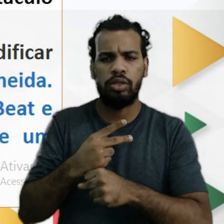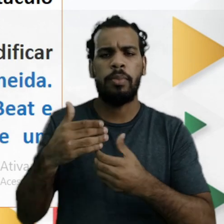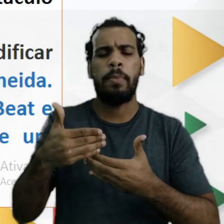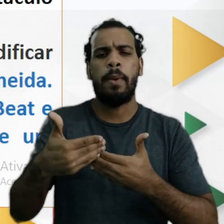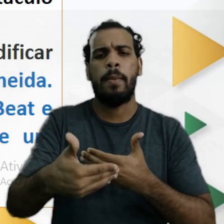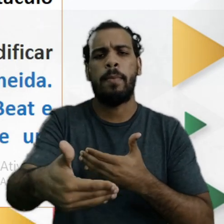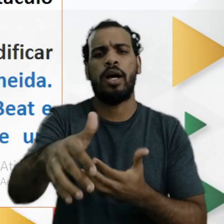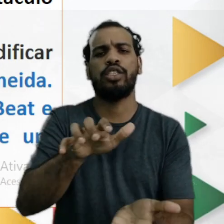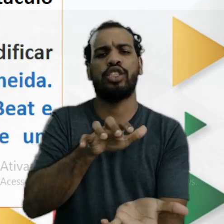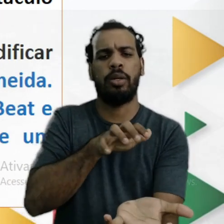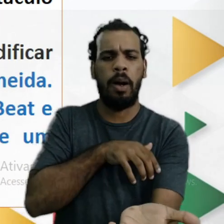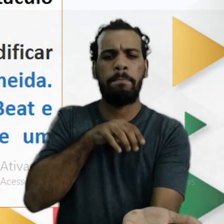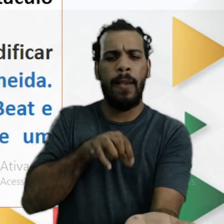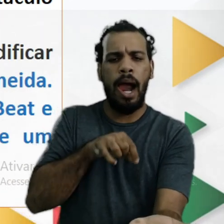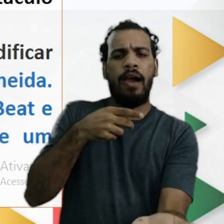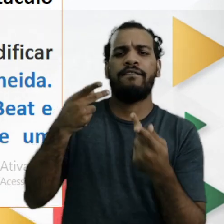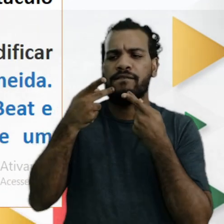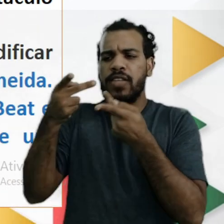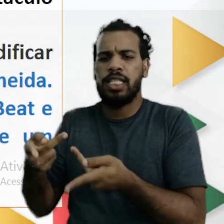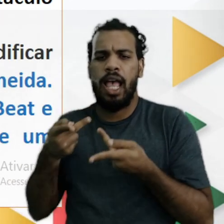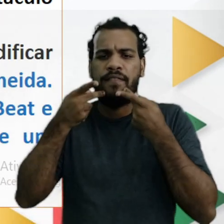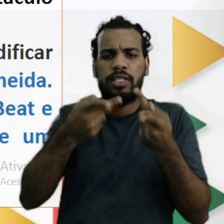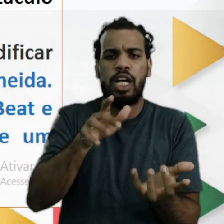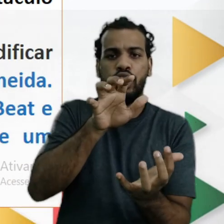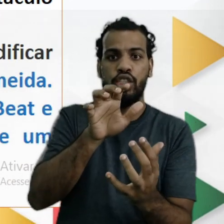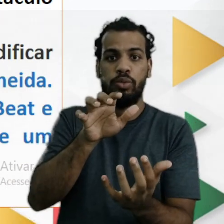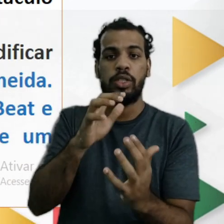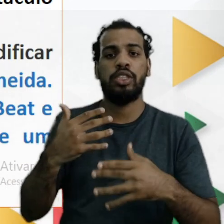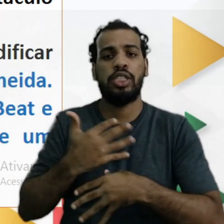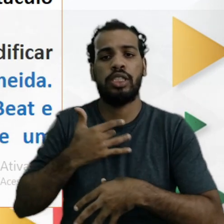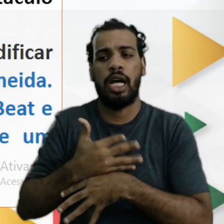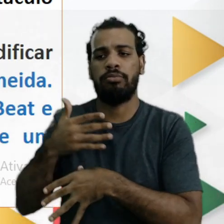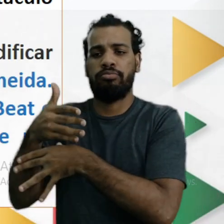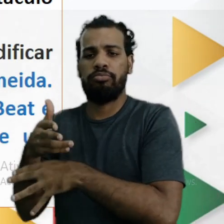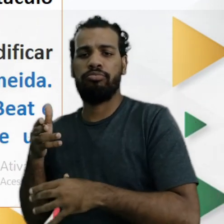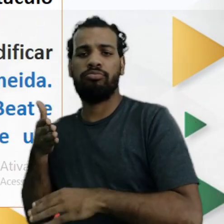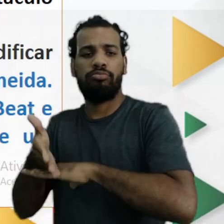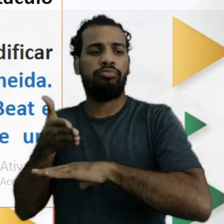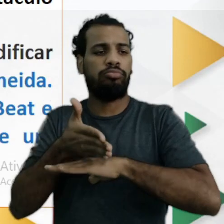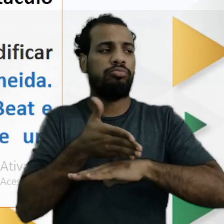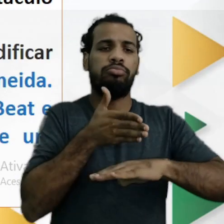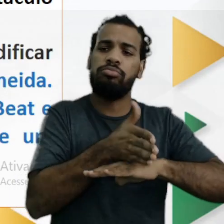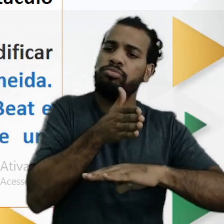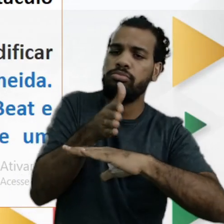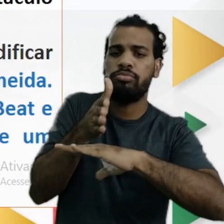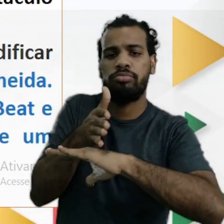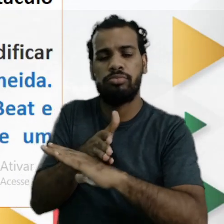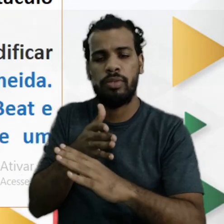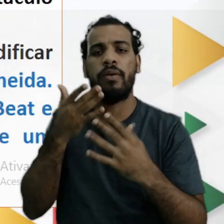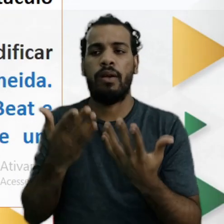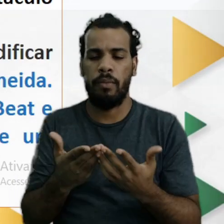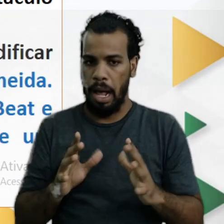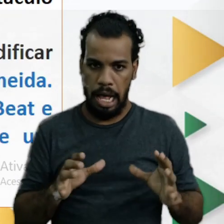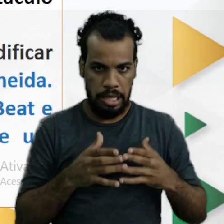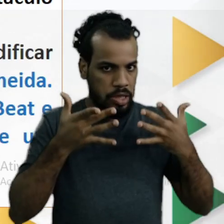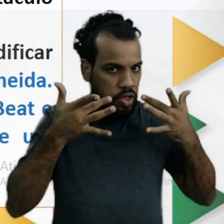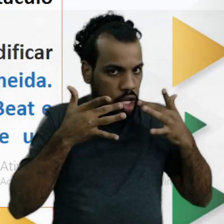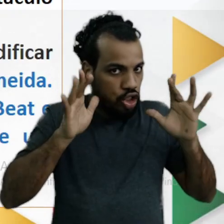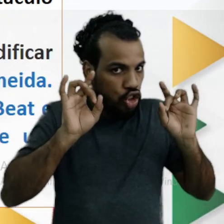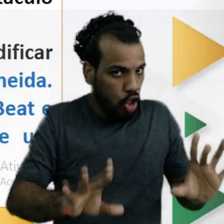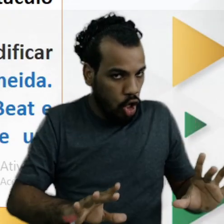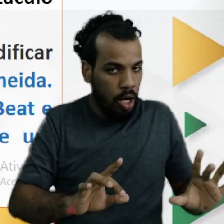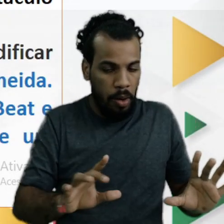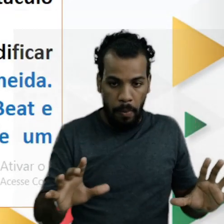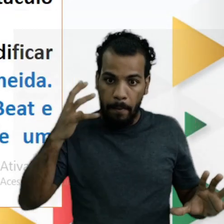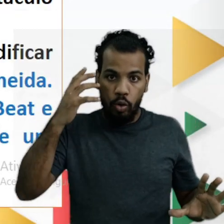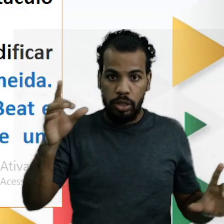do estado. Isso aí foi na época da formação deles, na época teatral, quando eles ainda não eram nem uma banda ainda consolidada. E